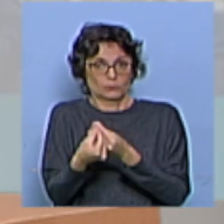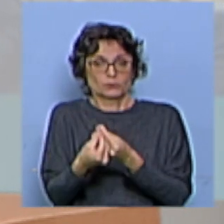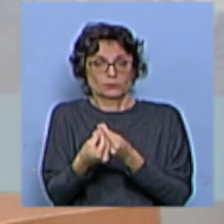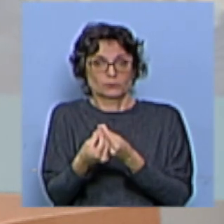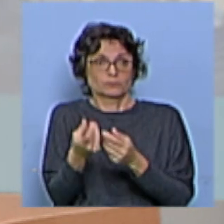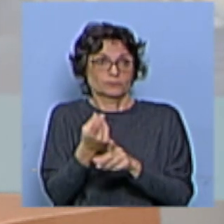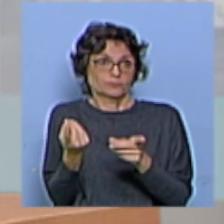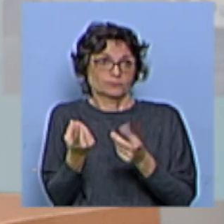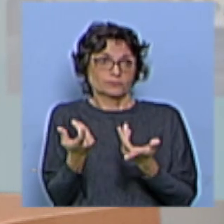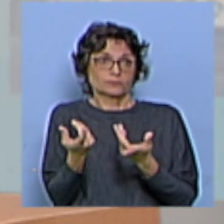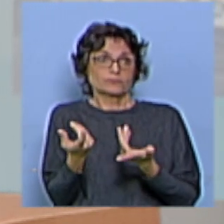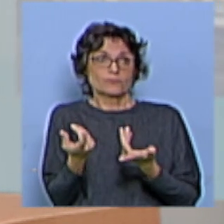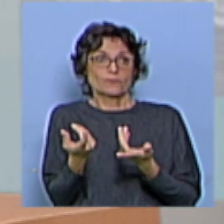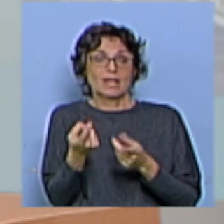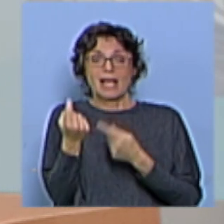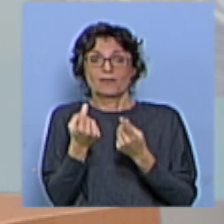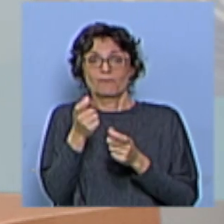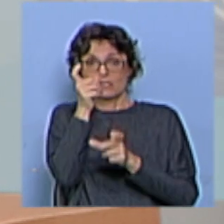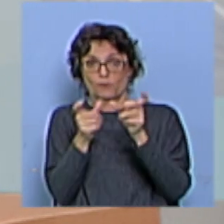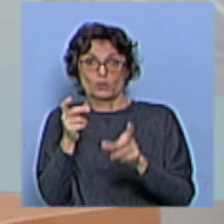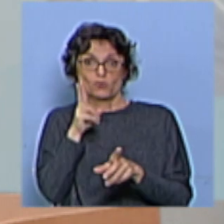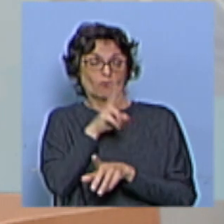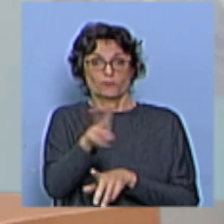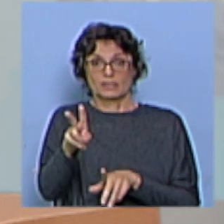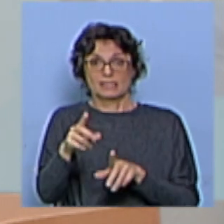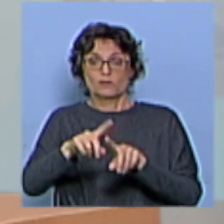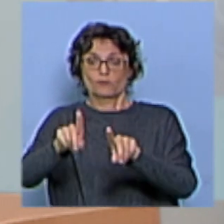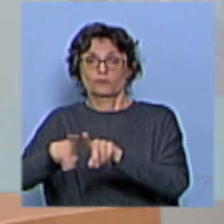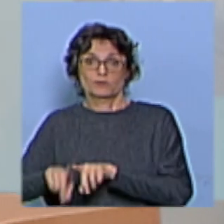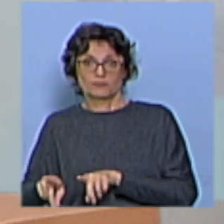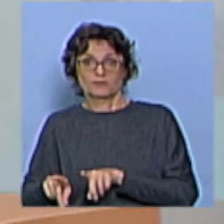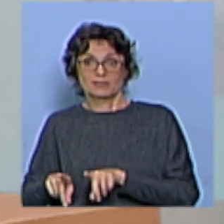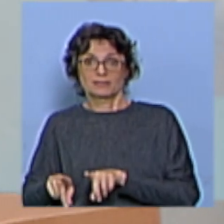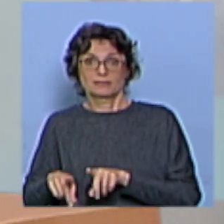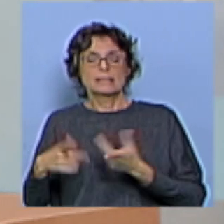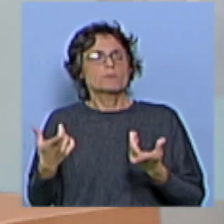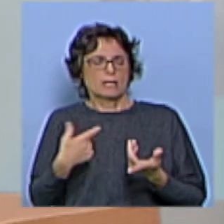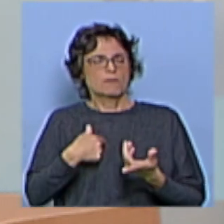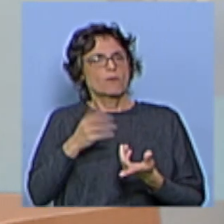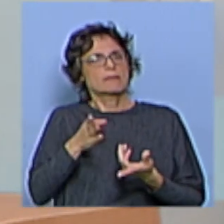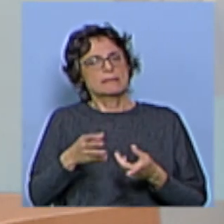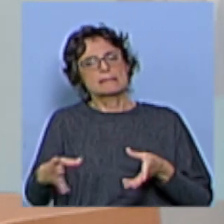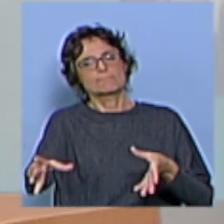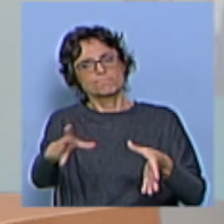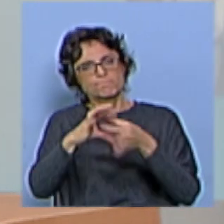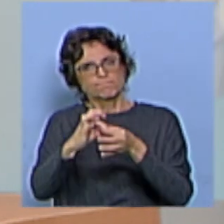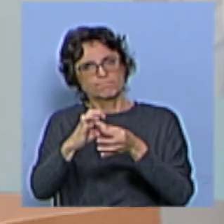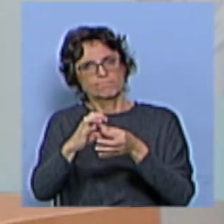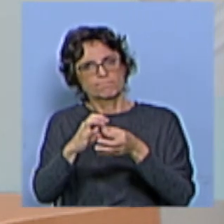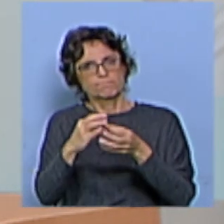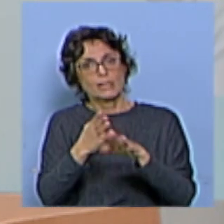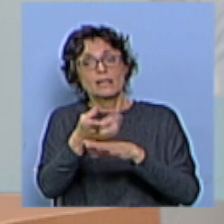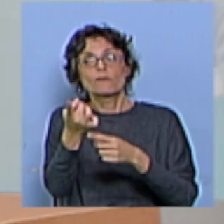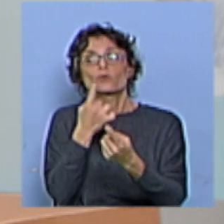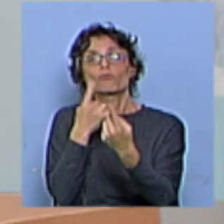que normalmente não coincidem e, portanto, estas articulações, evidentemente, têm que ser estabelecidas através do diálogo,